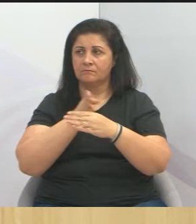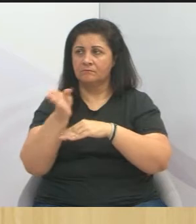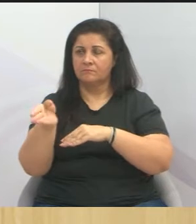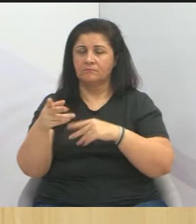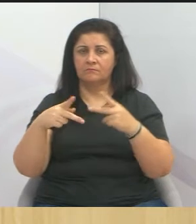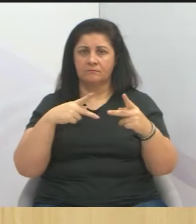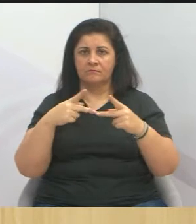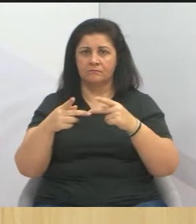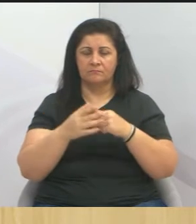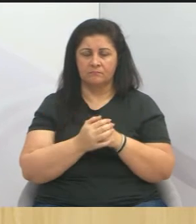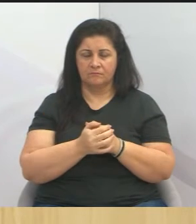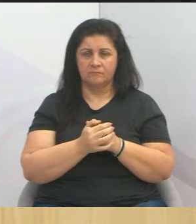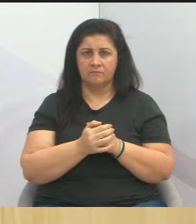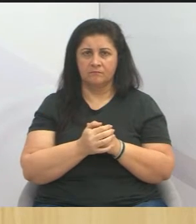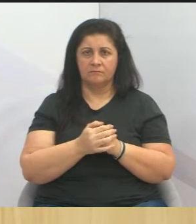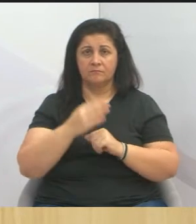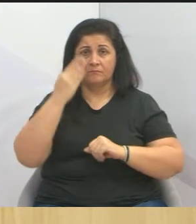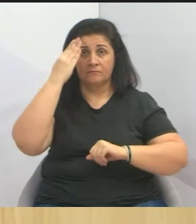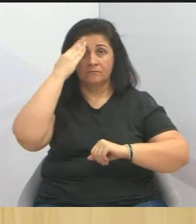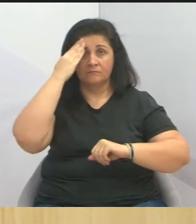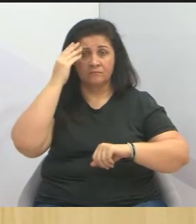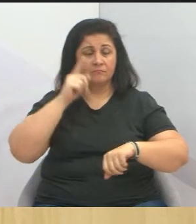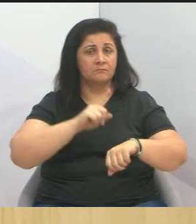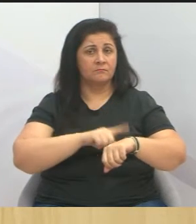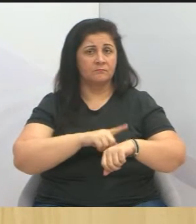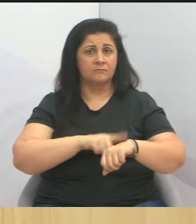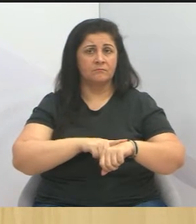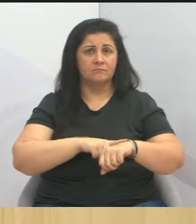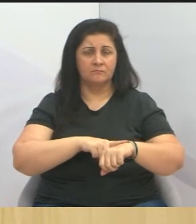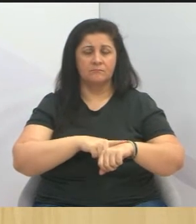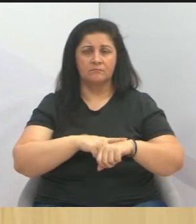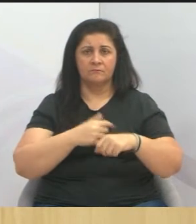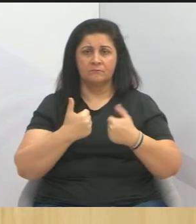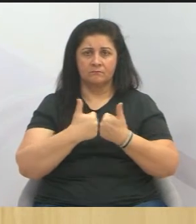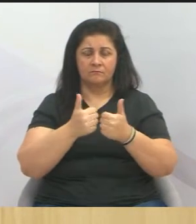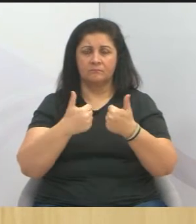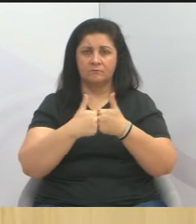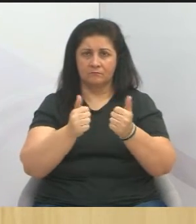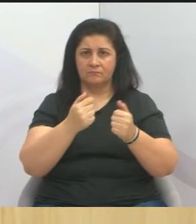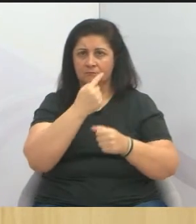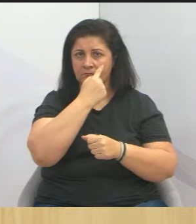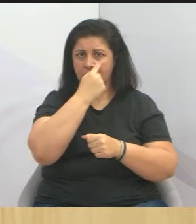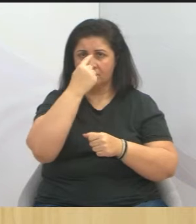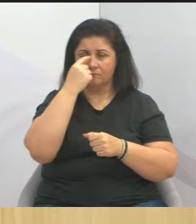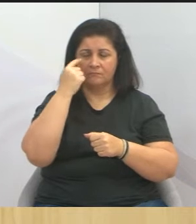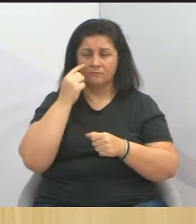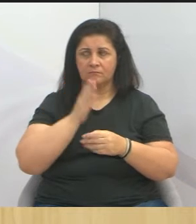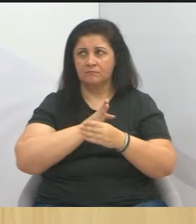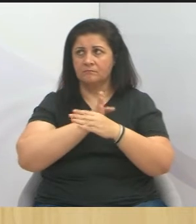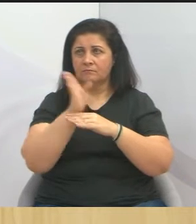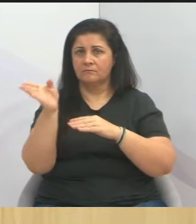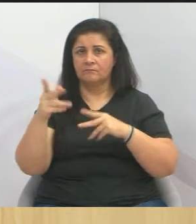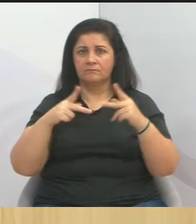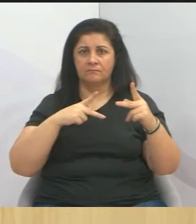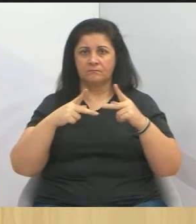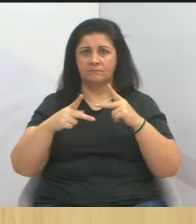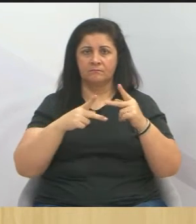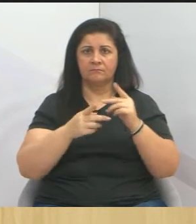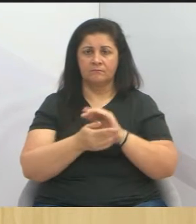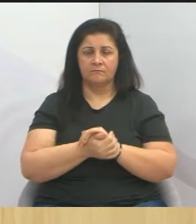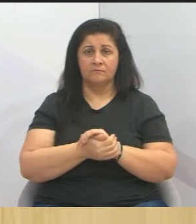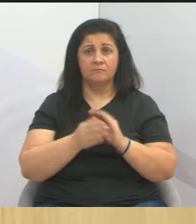e considerando que o horários dos ônibus que fazem a linha parque Meia Lua São José dos Campos